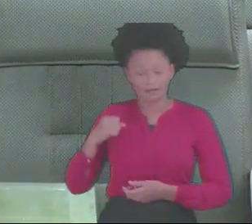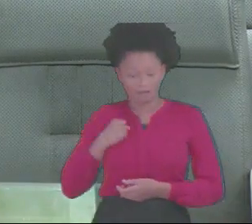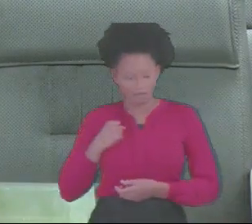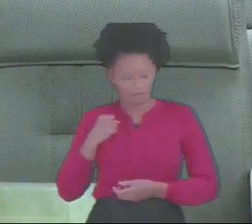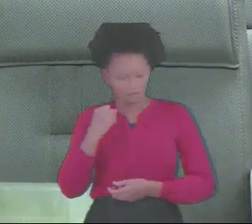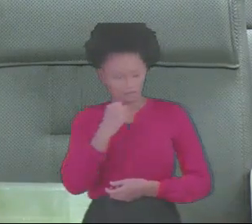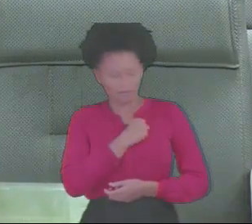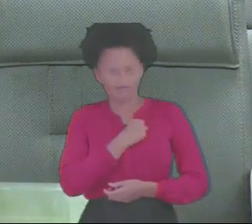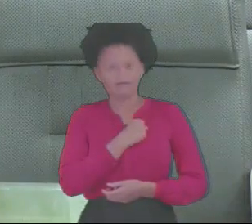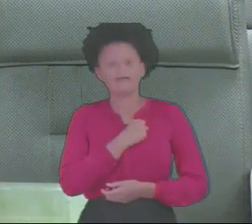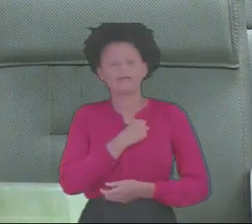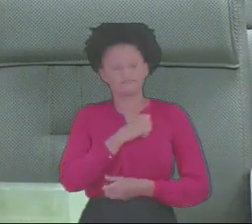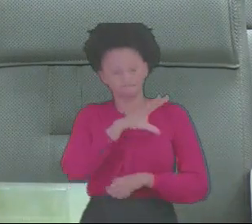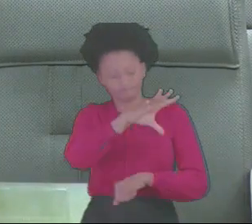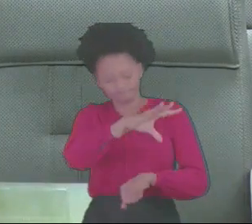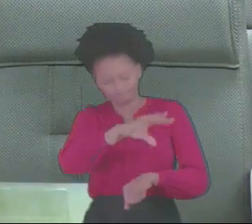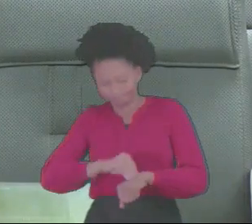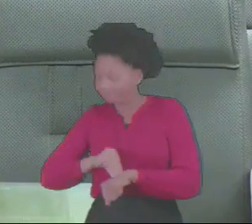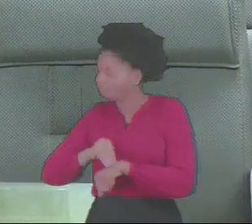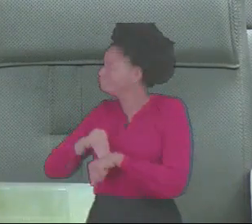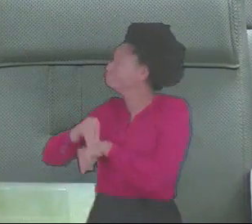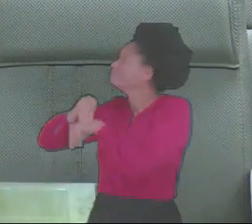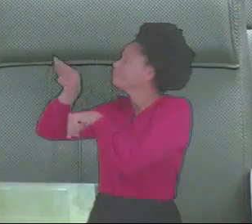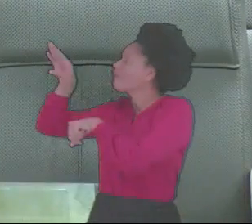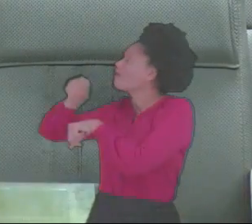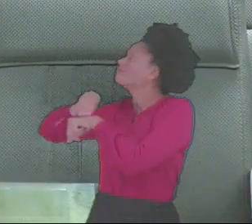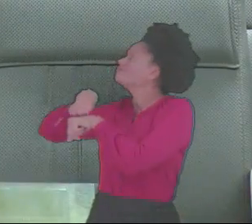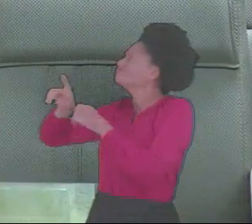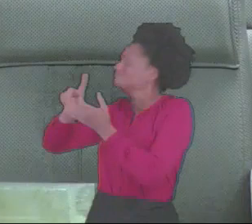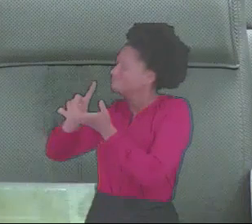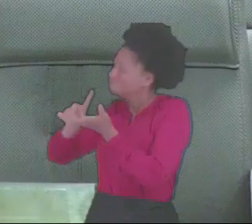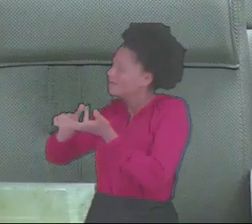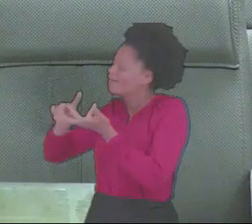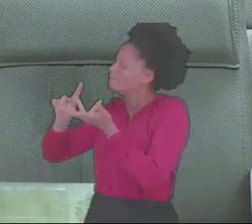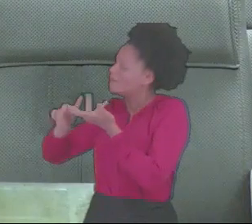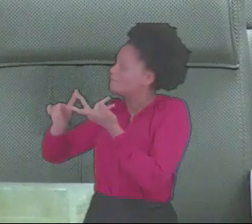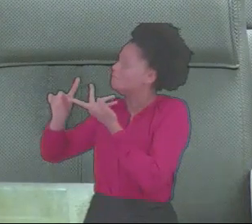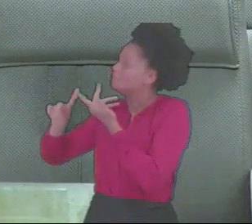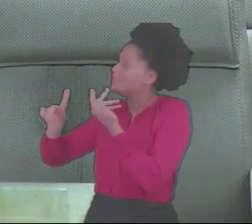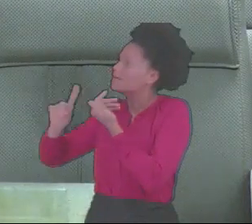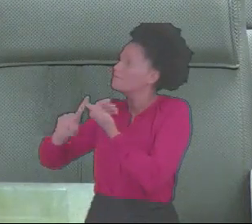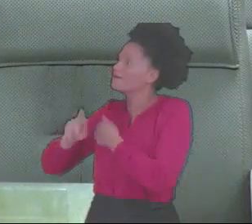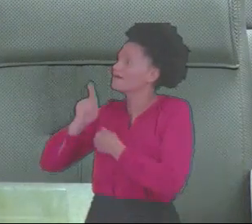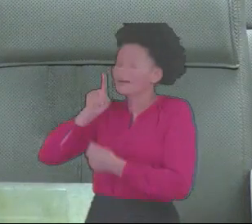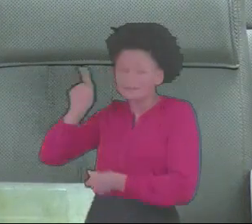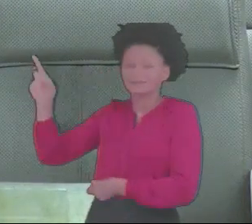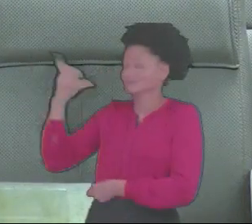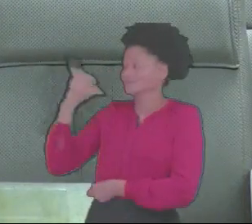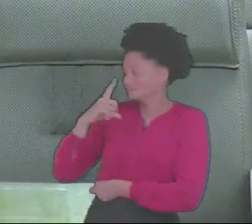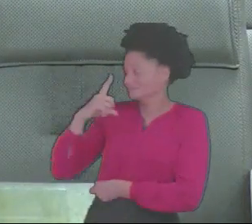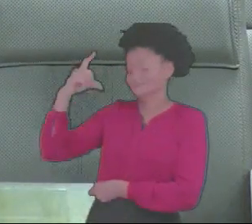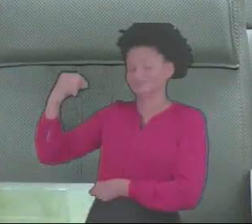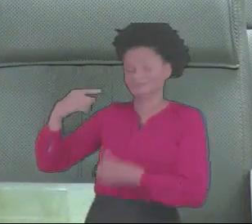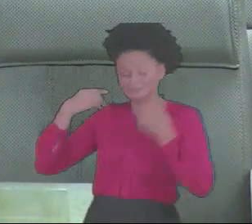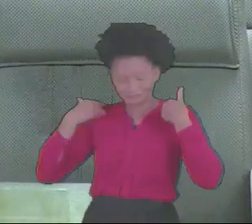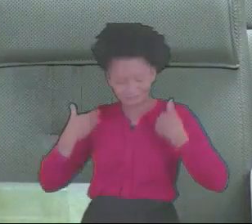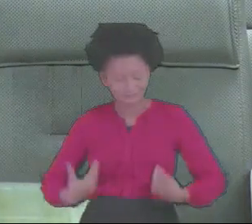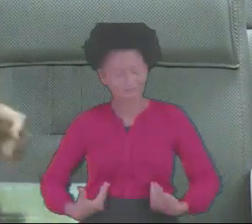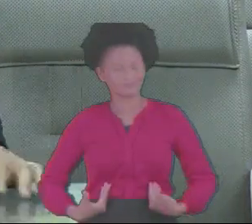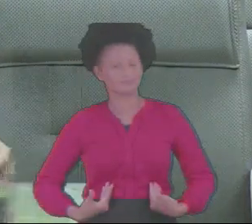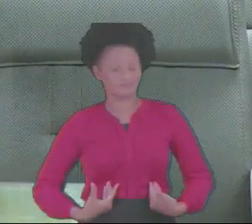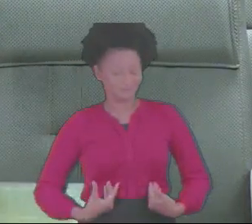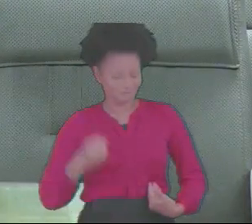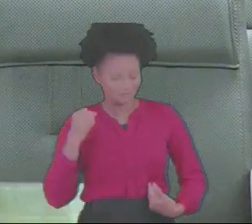os seus reclames ao todo-poderoso aquele que o havia levantado como profeta como